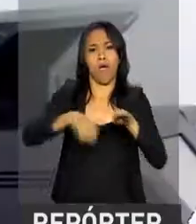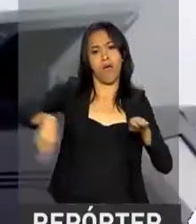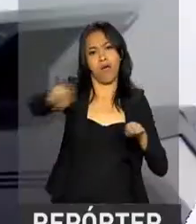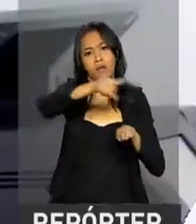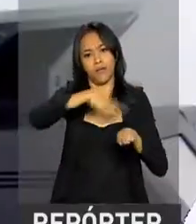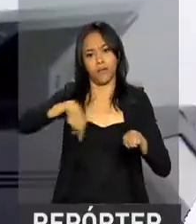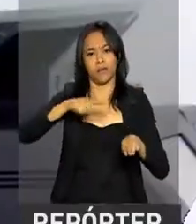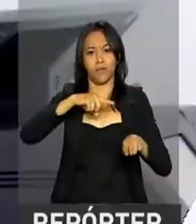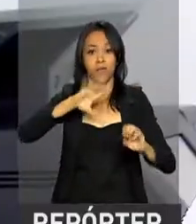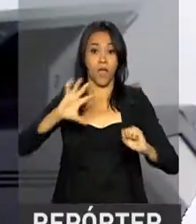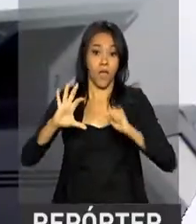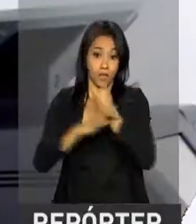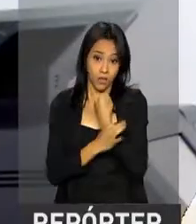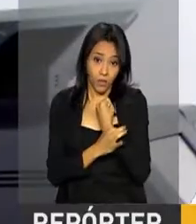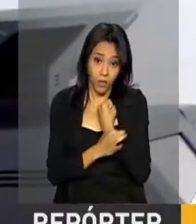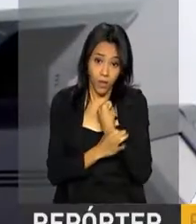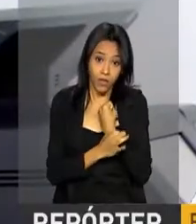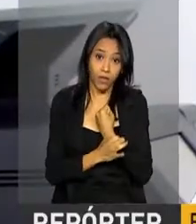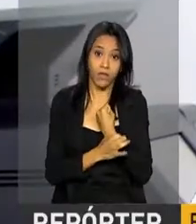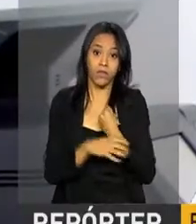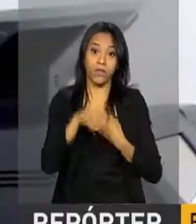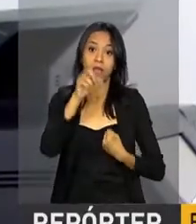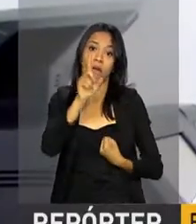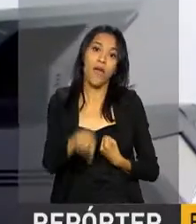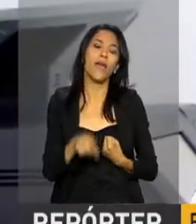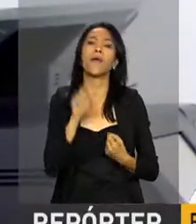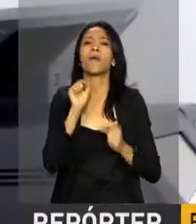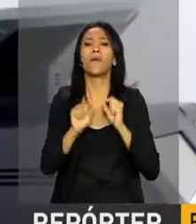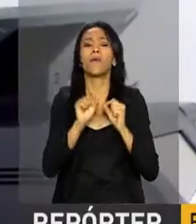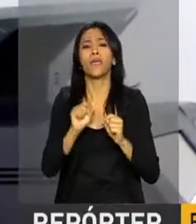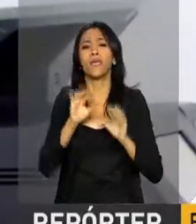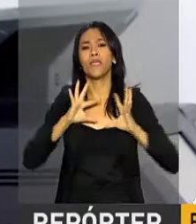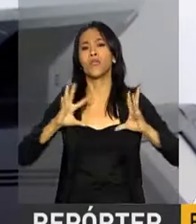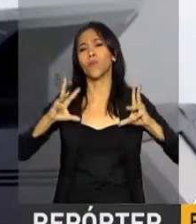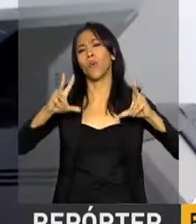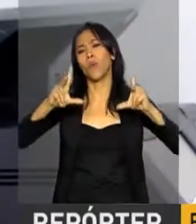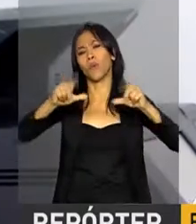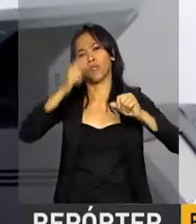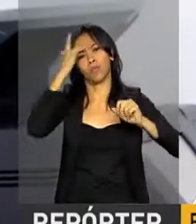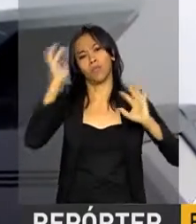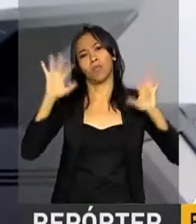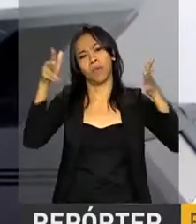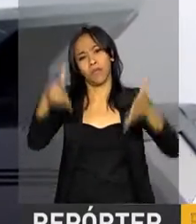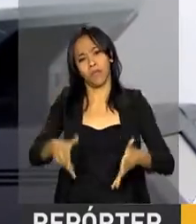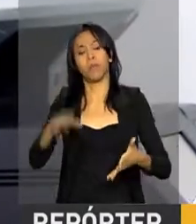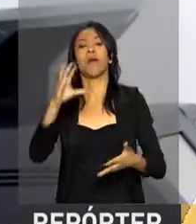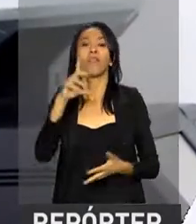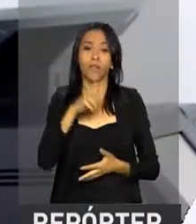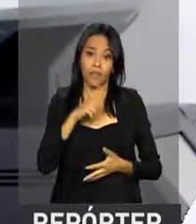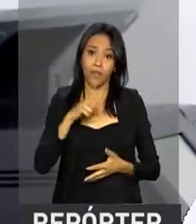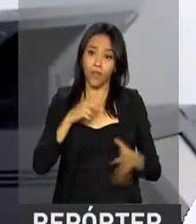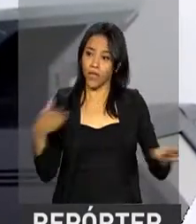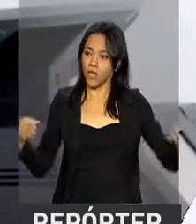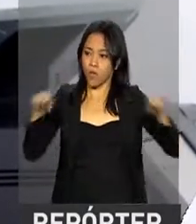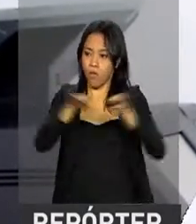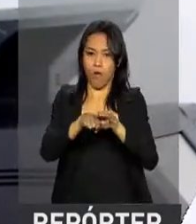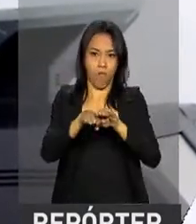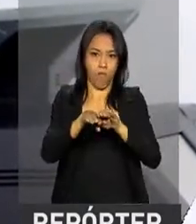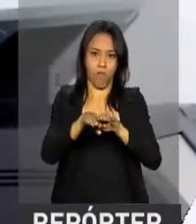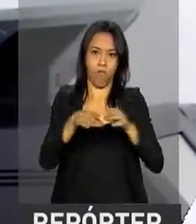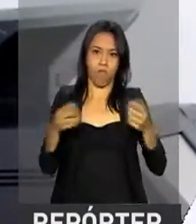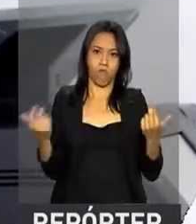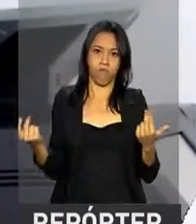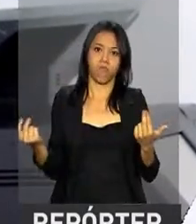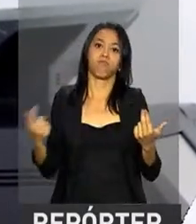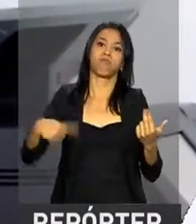a segurança do enem é para garantir fundamentalmente que todos os participantes possam ter condições iguais de concorrer a